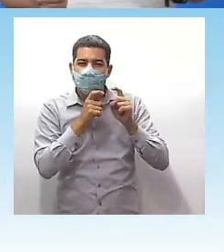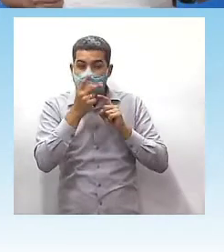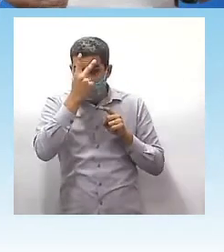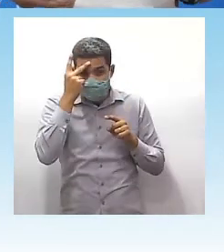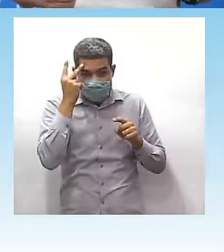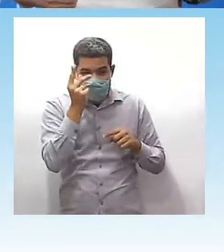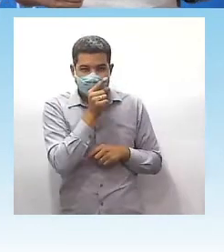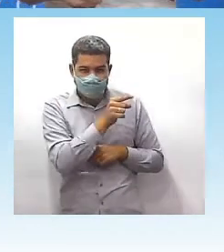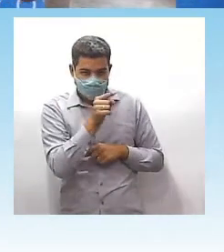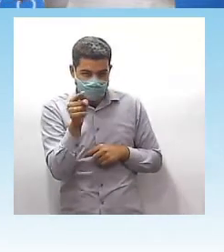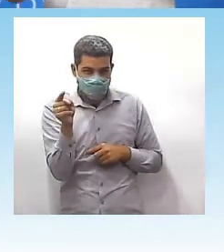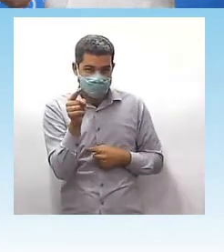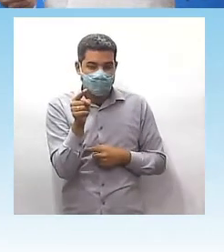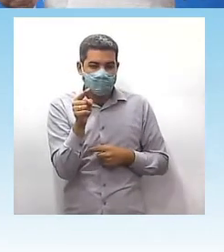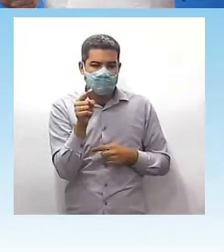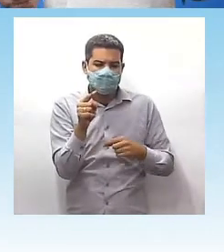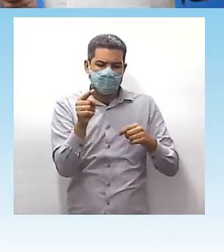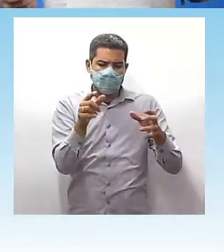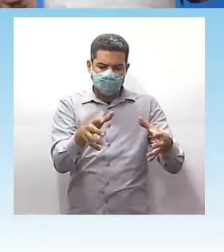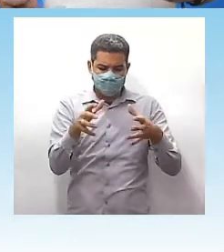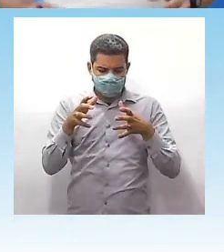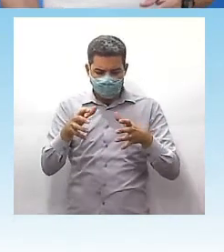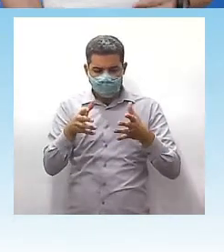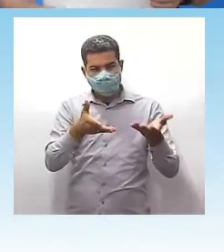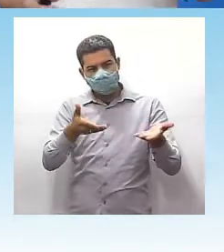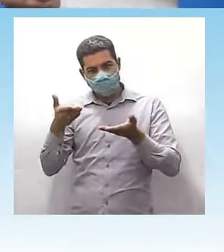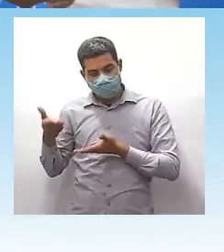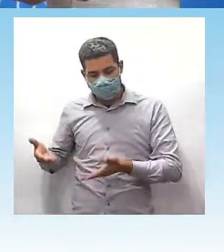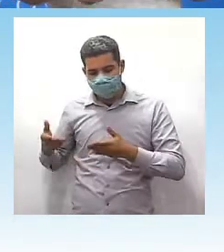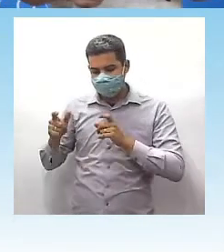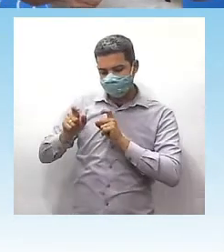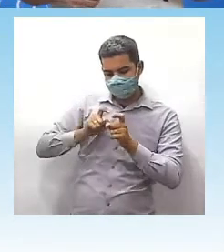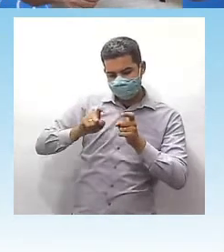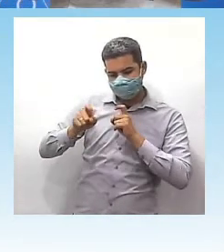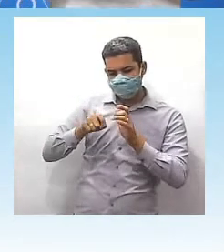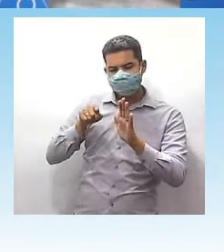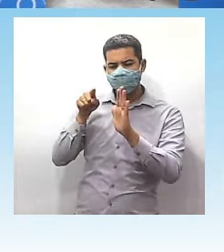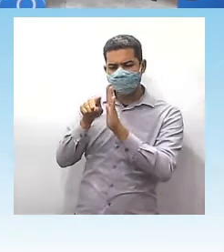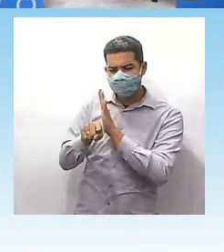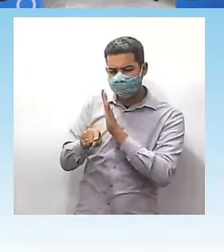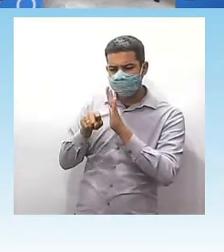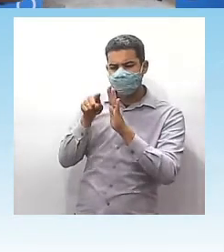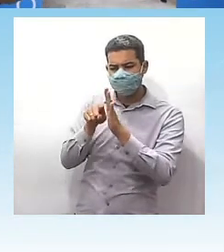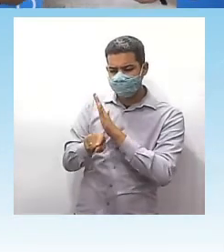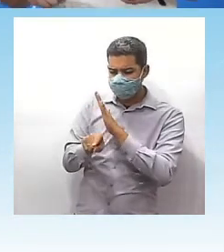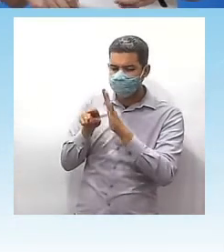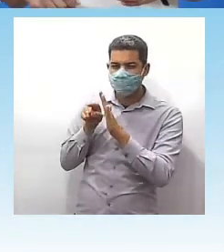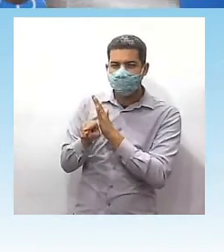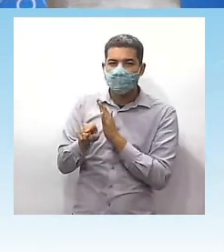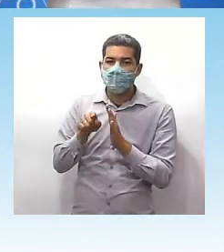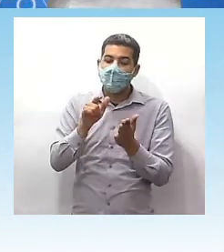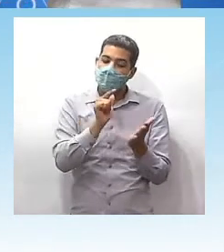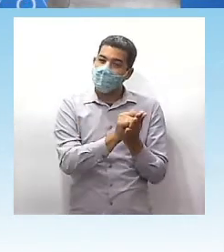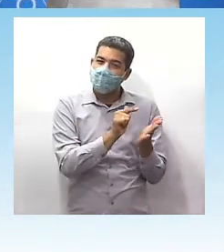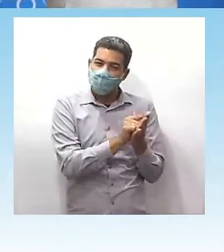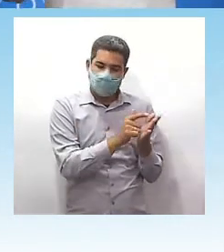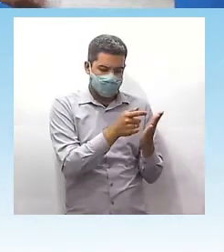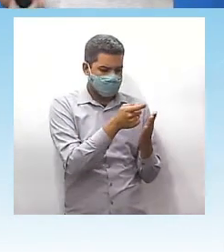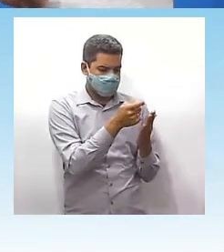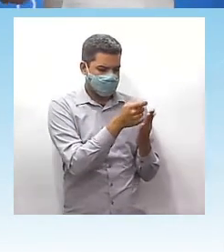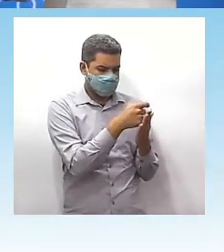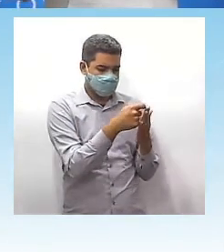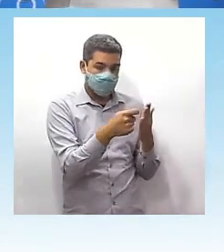aquelas pessoas num local lá aberto, vou pegar uma ata. Essa ata,